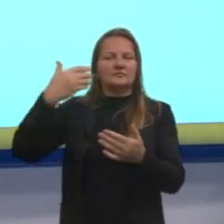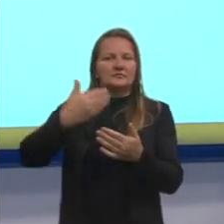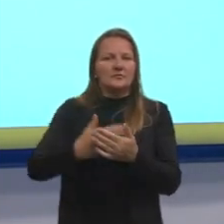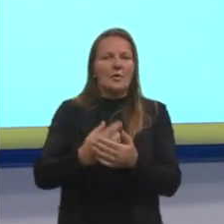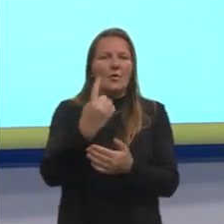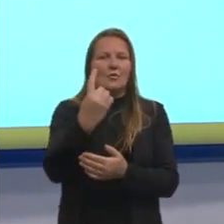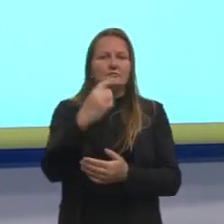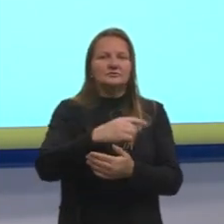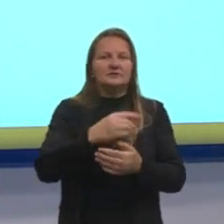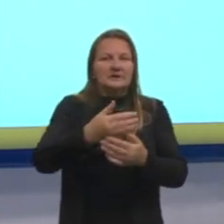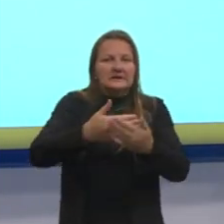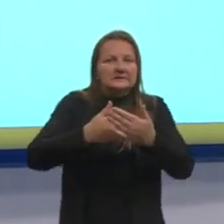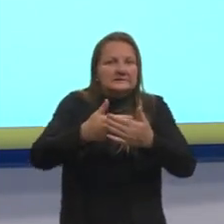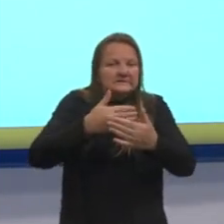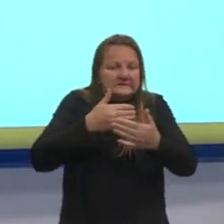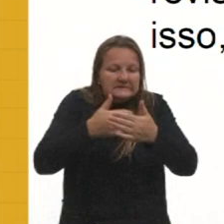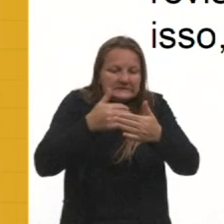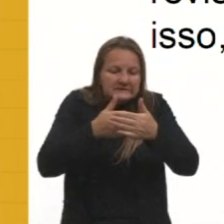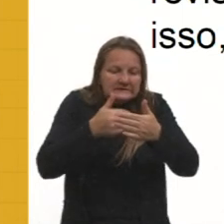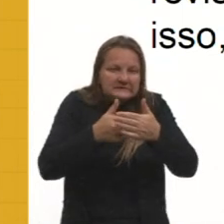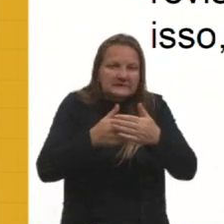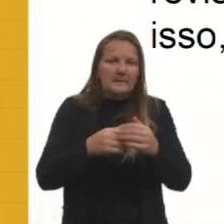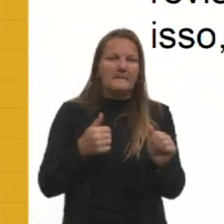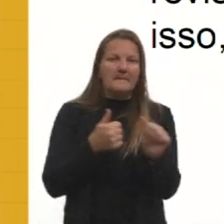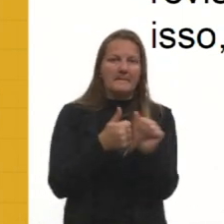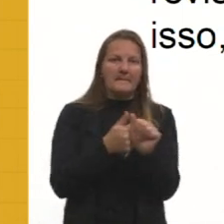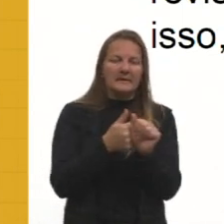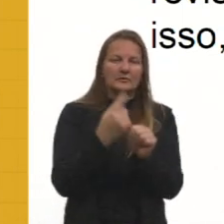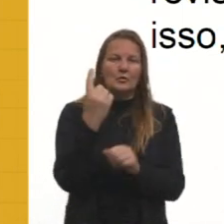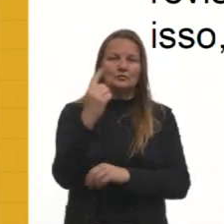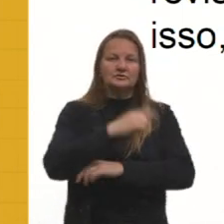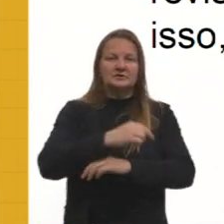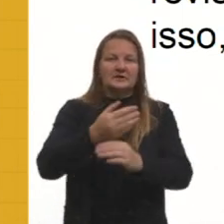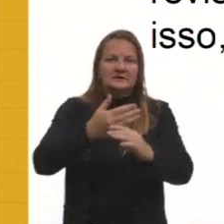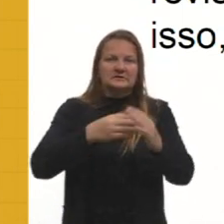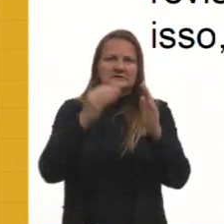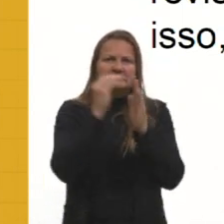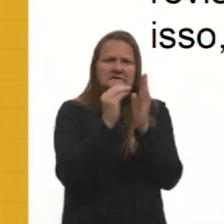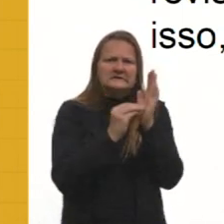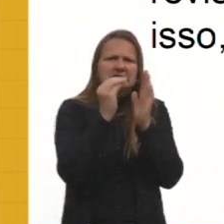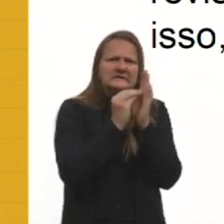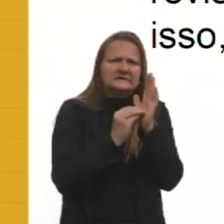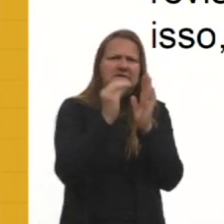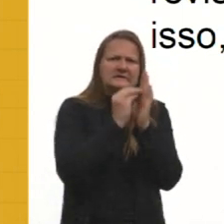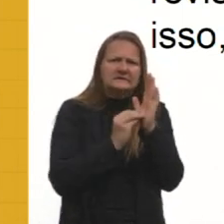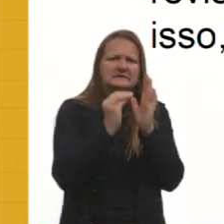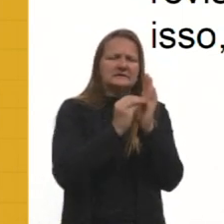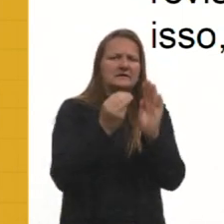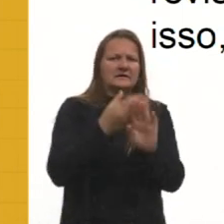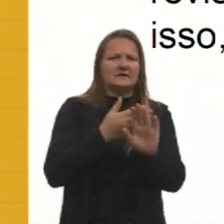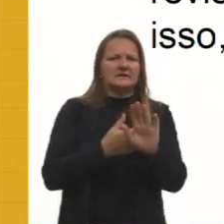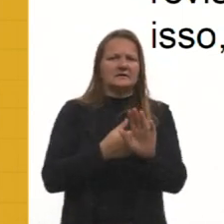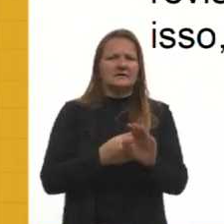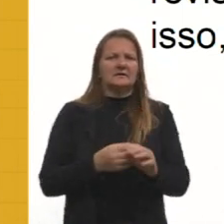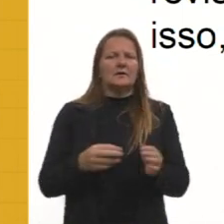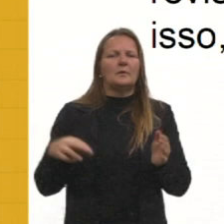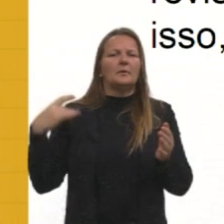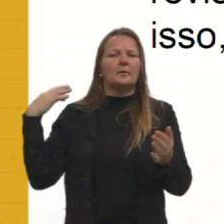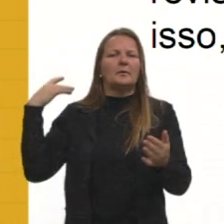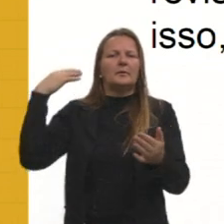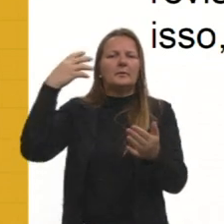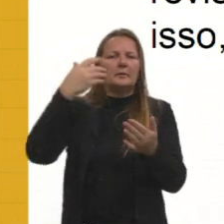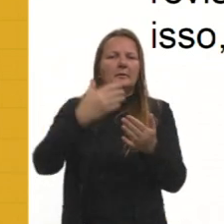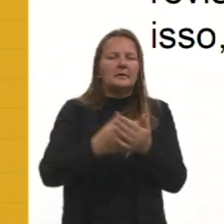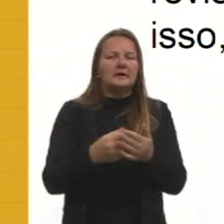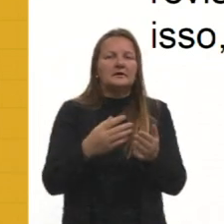isso né quando nós estudamos um dia antes da prova uma noite antes da prova não eu vou revisar porque aí